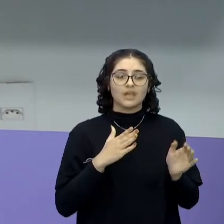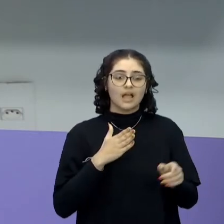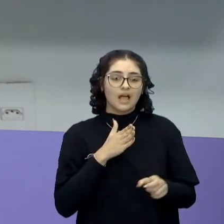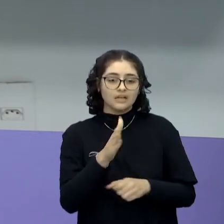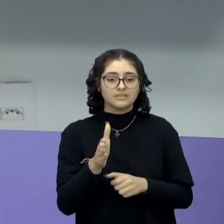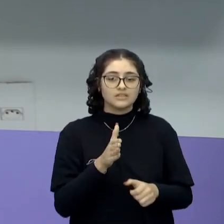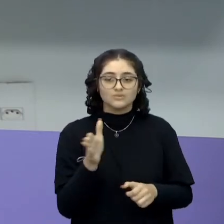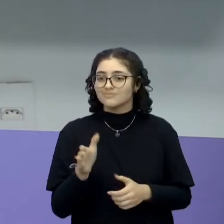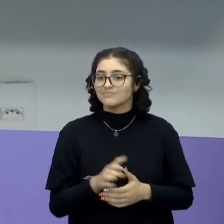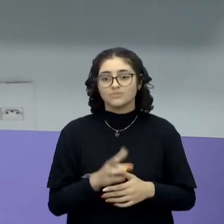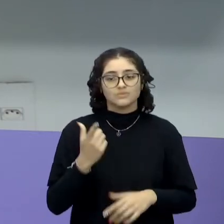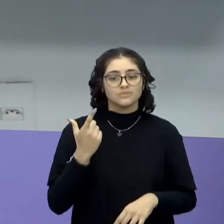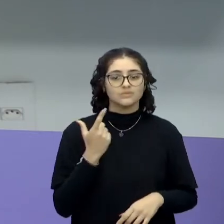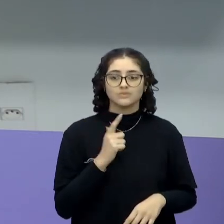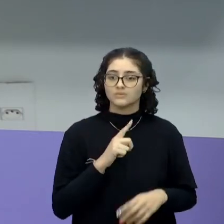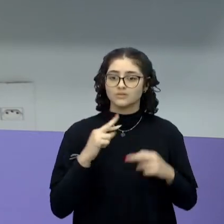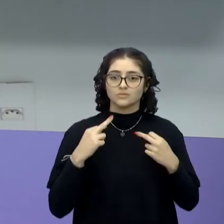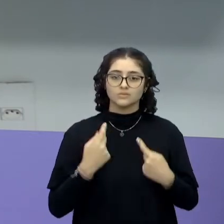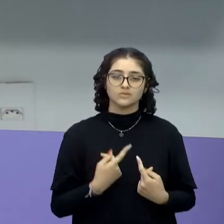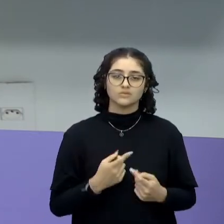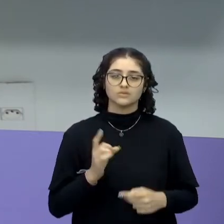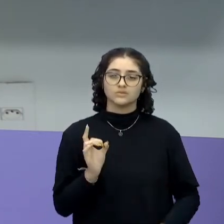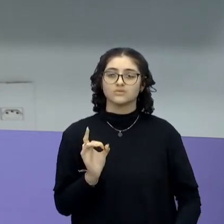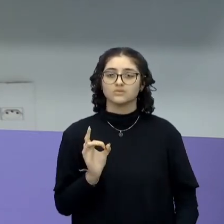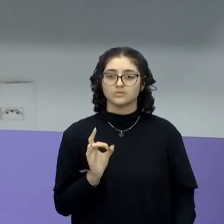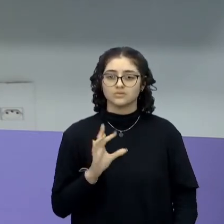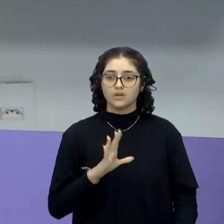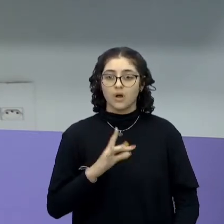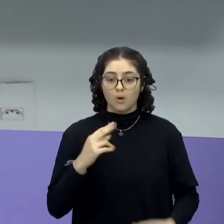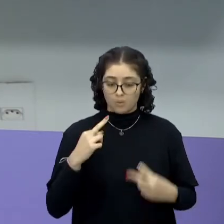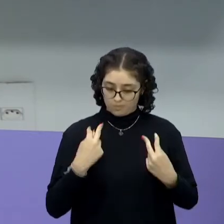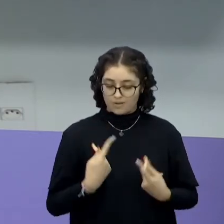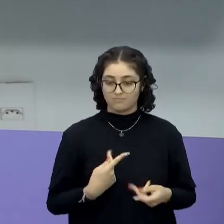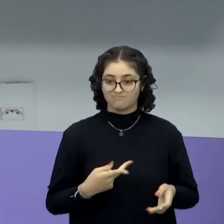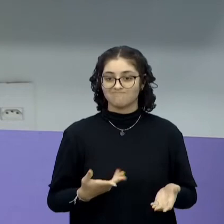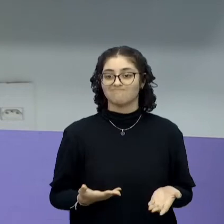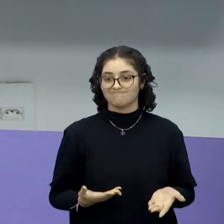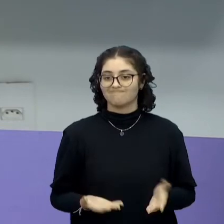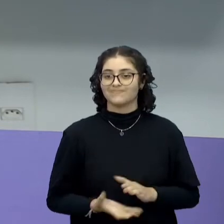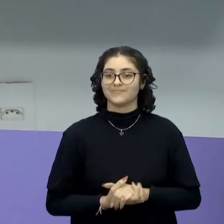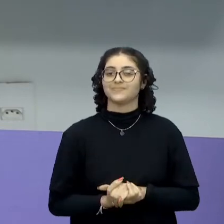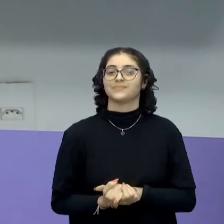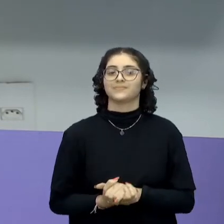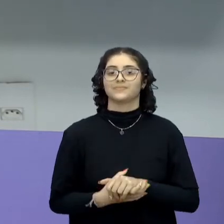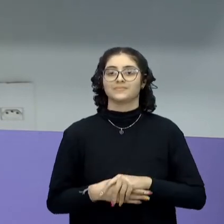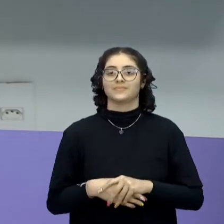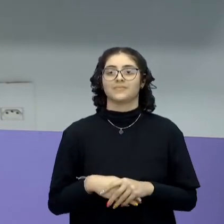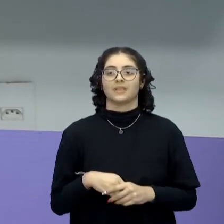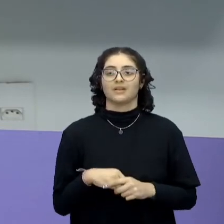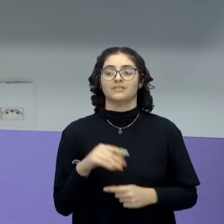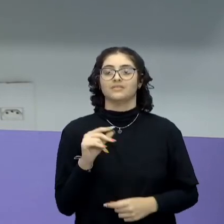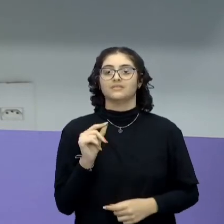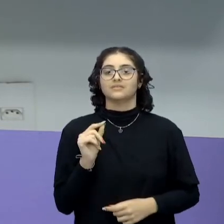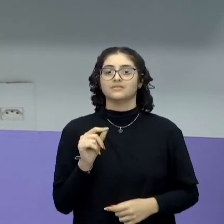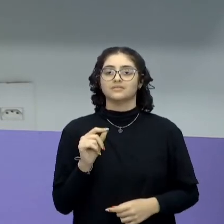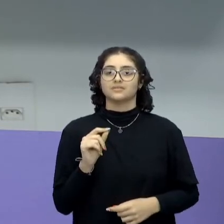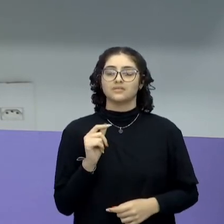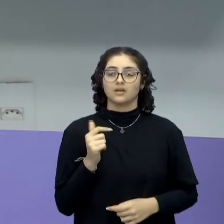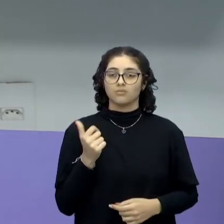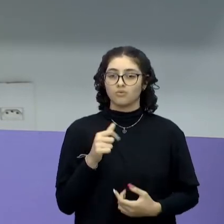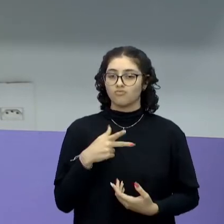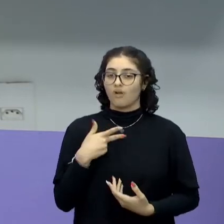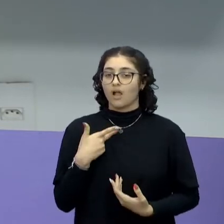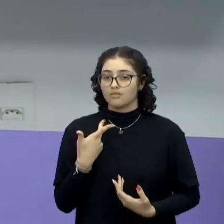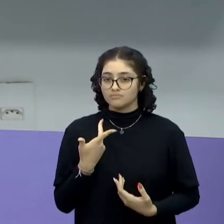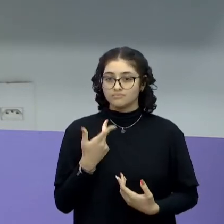de tipicamente humano, a não ser do fato de que são humanos, né? Então, o que a Arendt diz assim